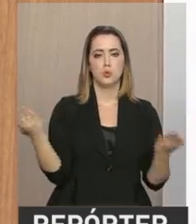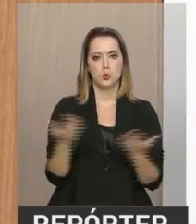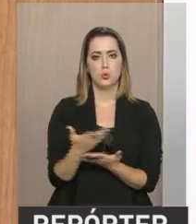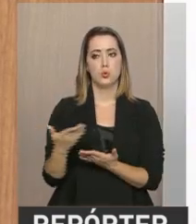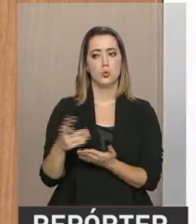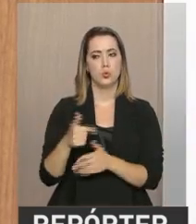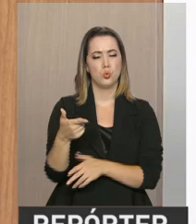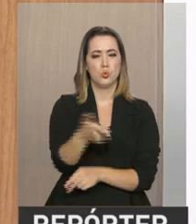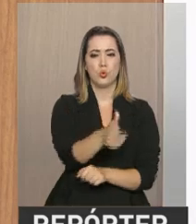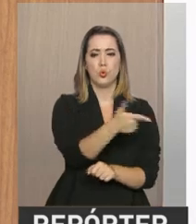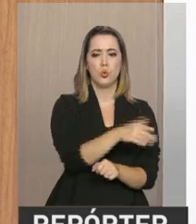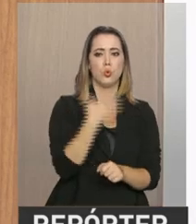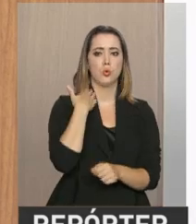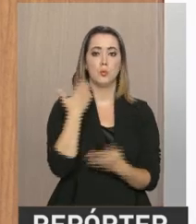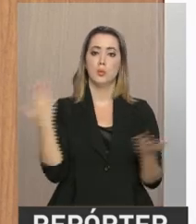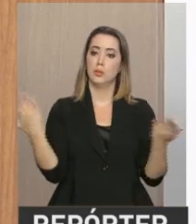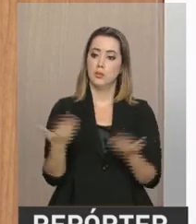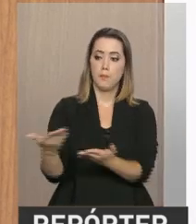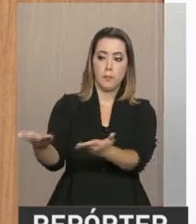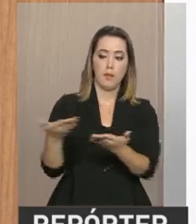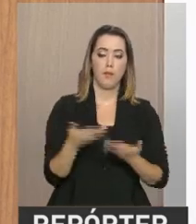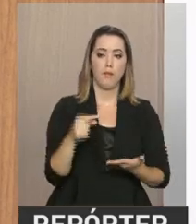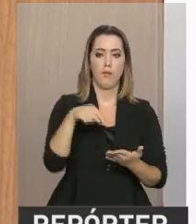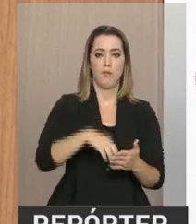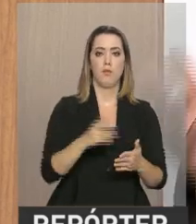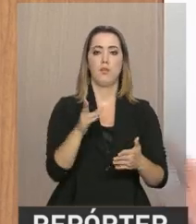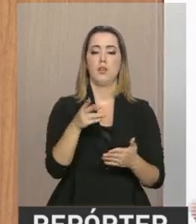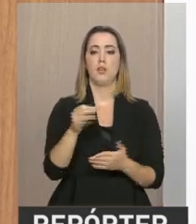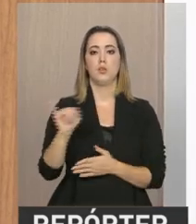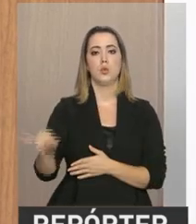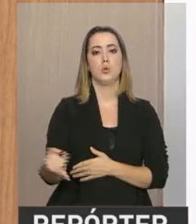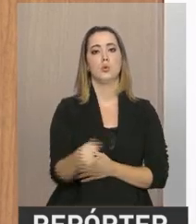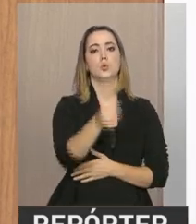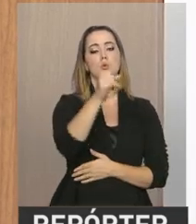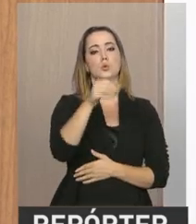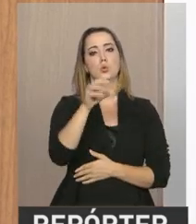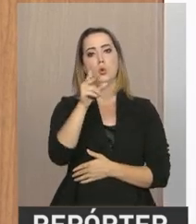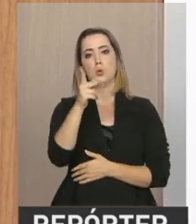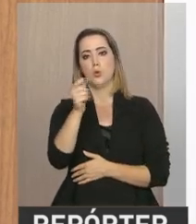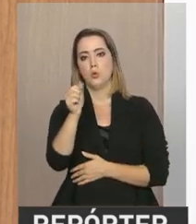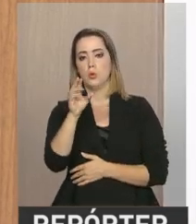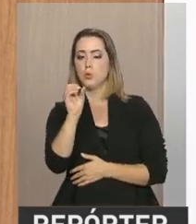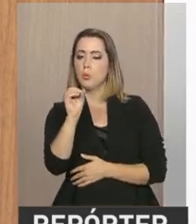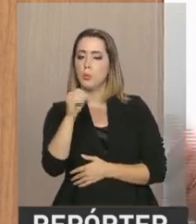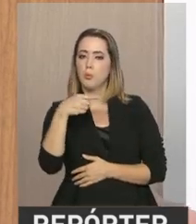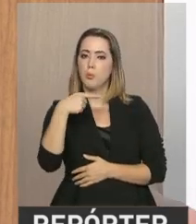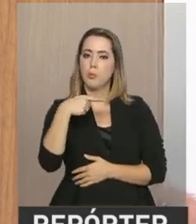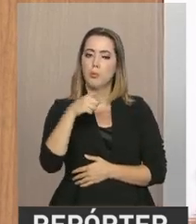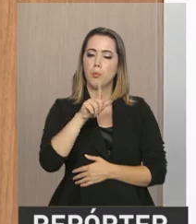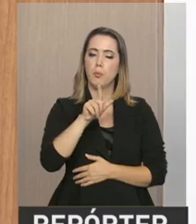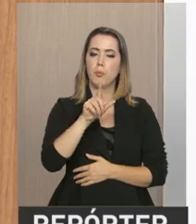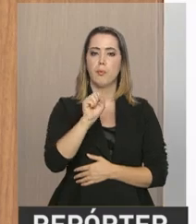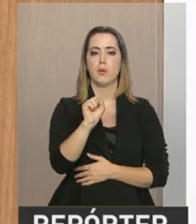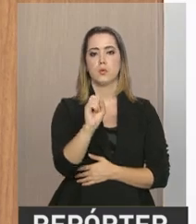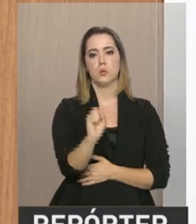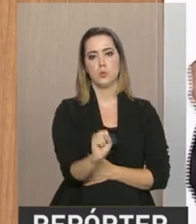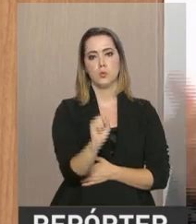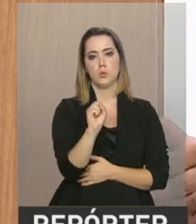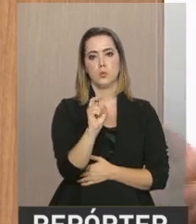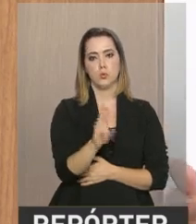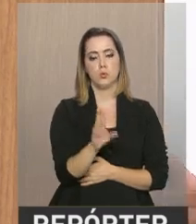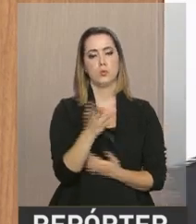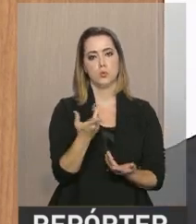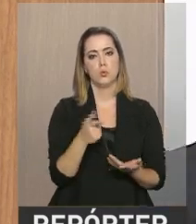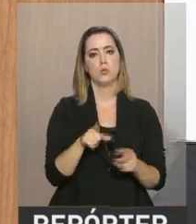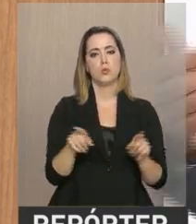e vem para os juros do pró-sus nós alocamos aí mais de 2 Bilhões por ano na saúde que deixam de ser